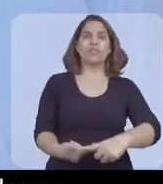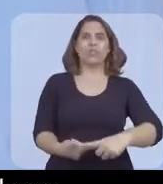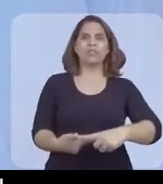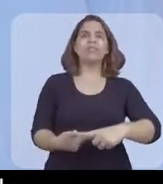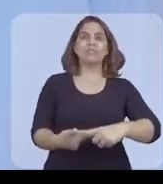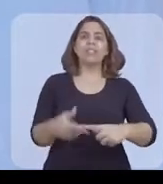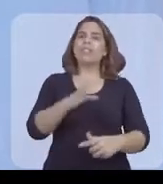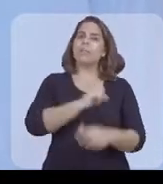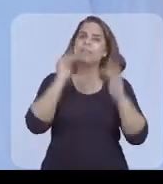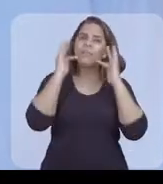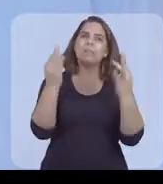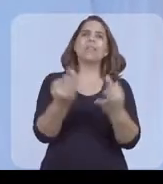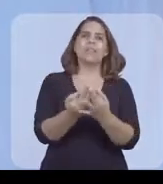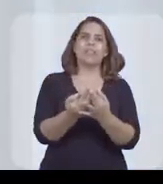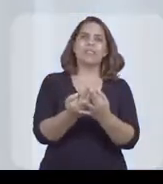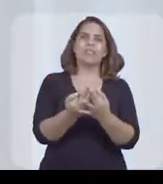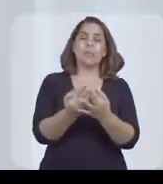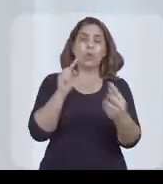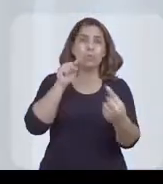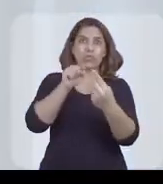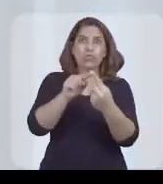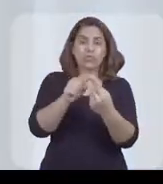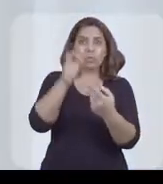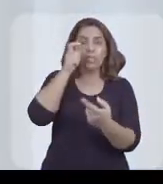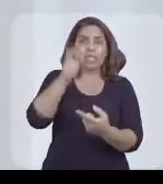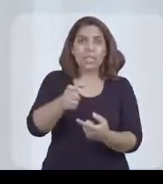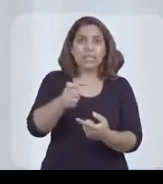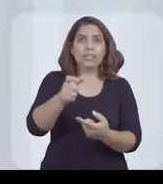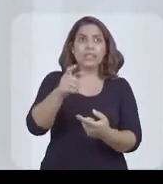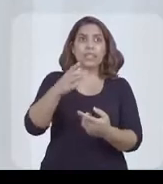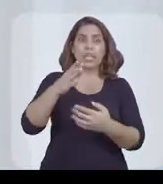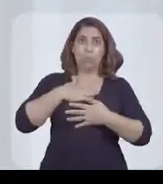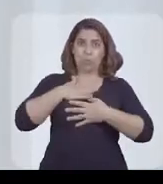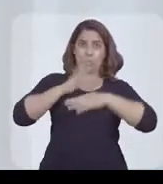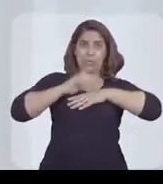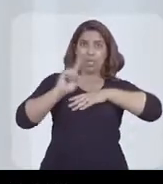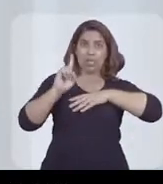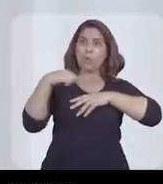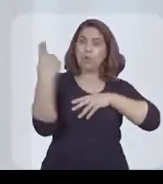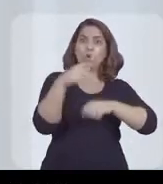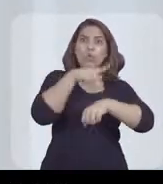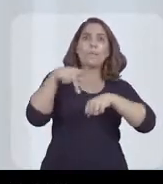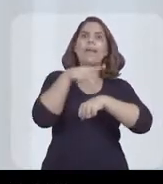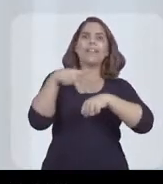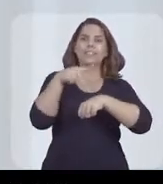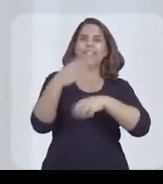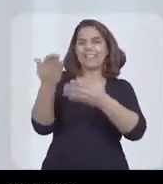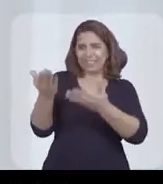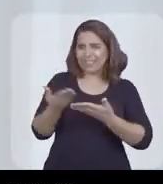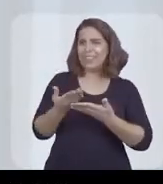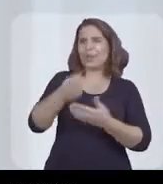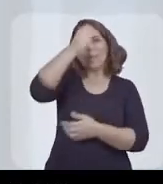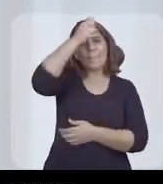conservadores que amam a família. Meu maior objetivo, né, maior interesse, que não é por mim, é pelo nosso país, em tê-lo